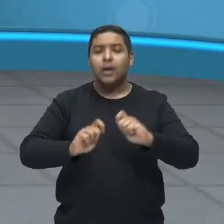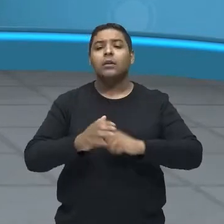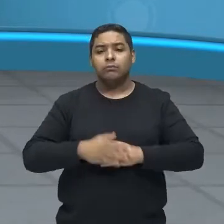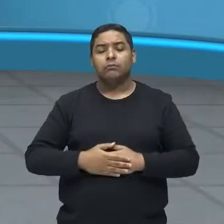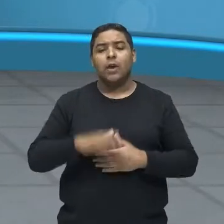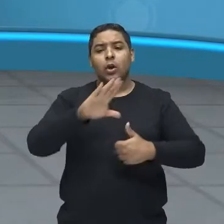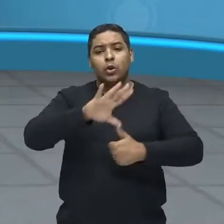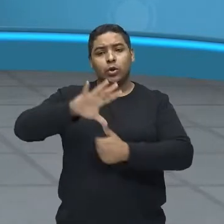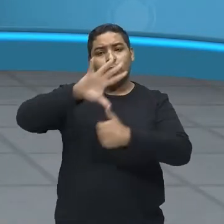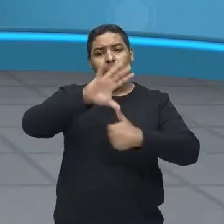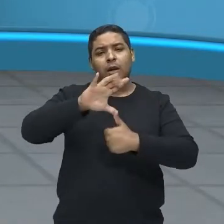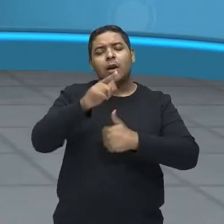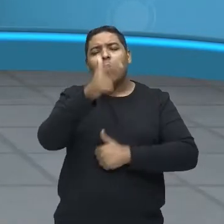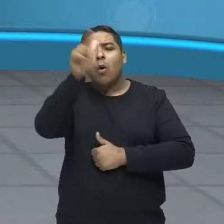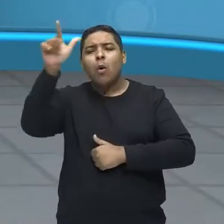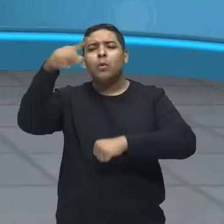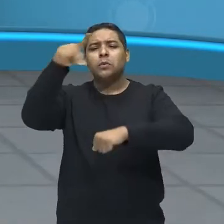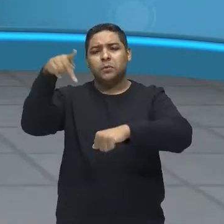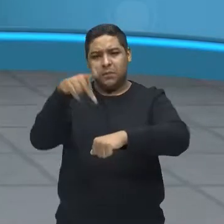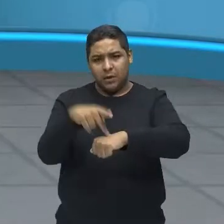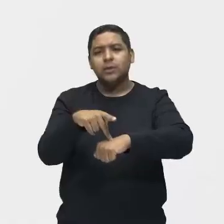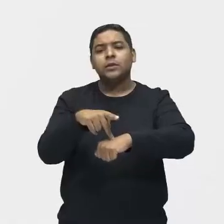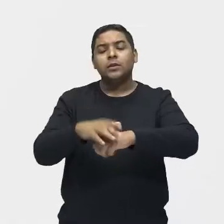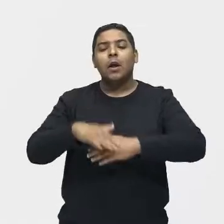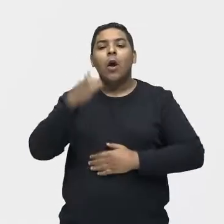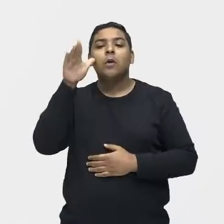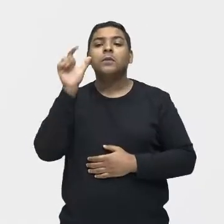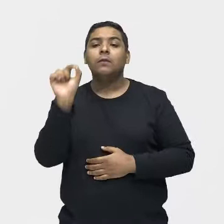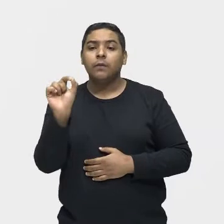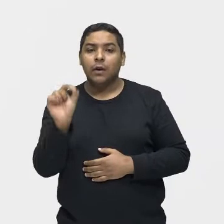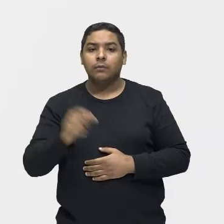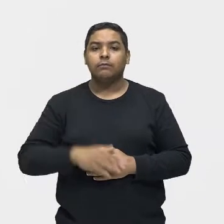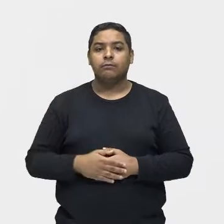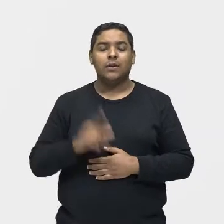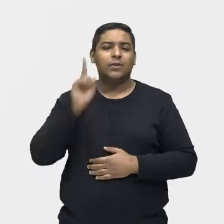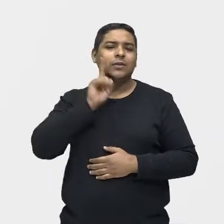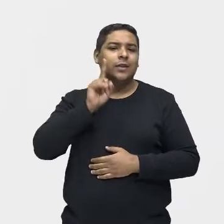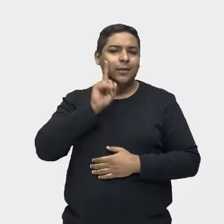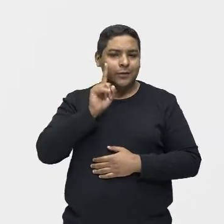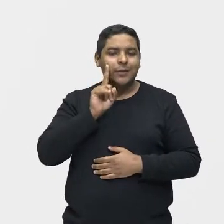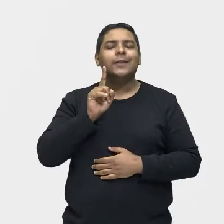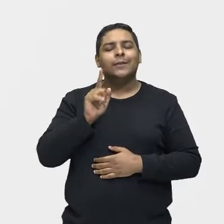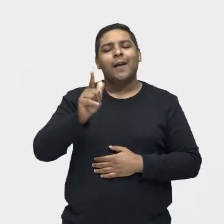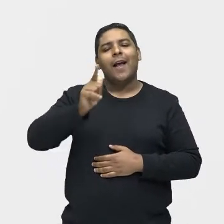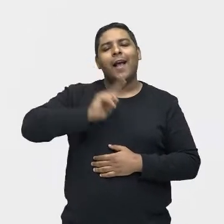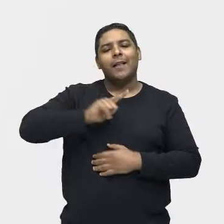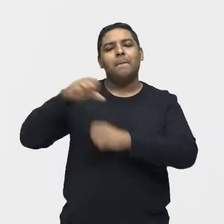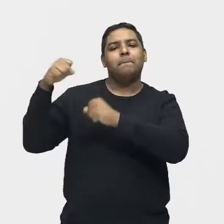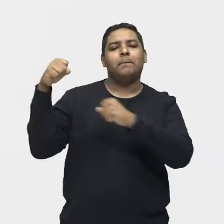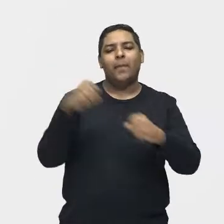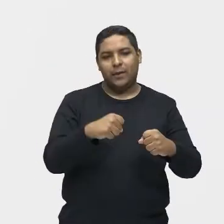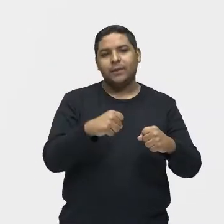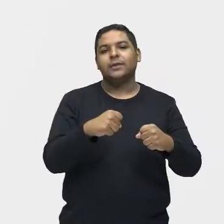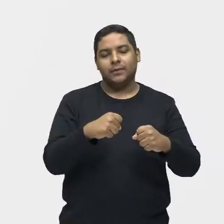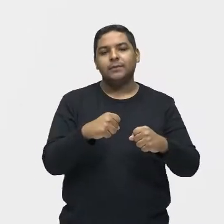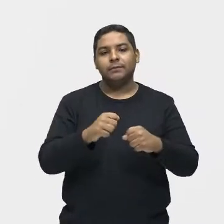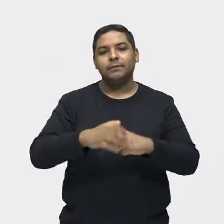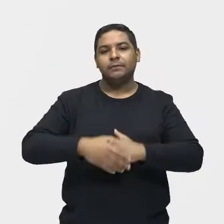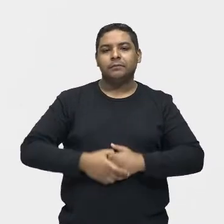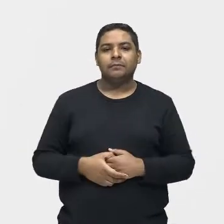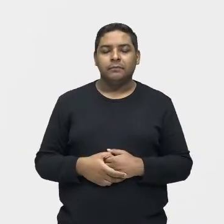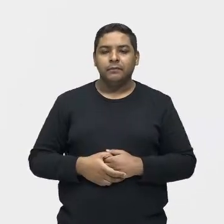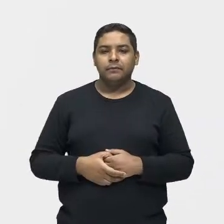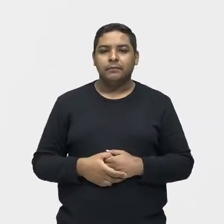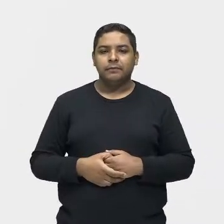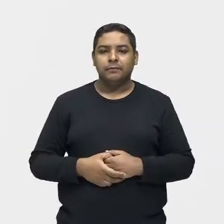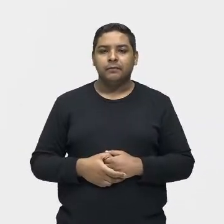outros países, né, a gente observa que os Estados Unidos vai ser essa grande potência, essa potência que vai